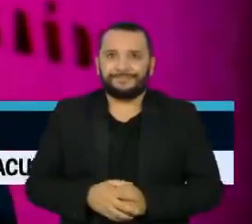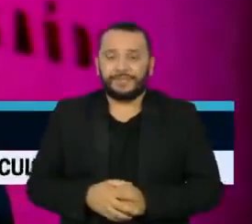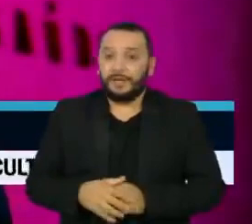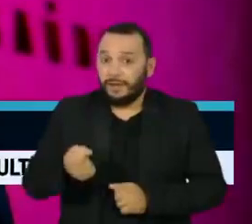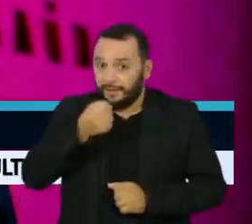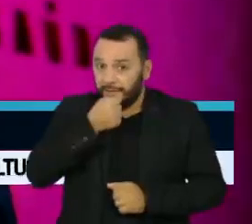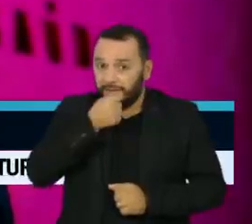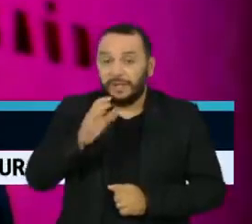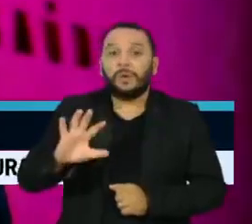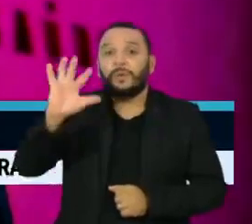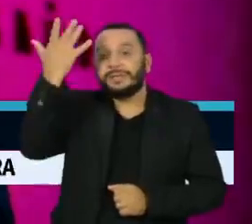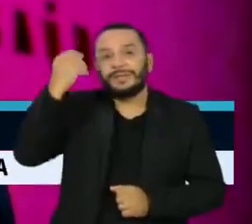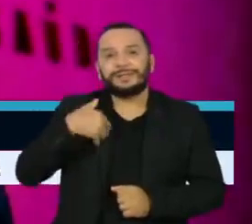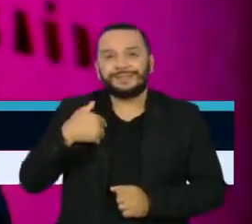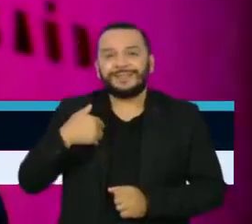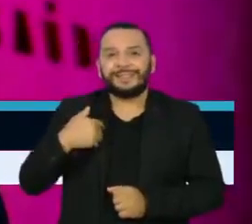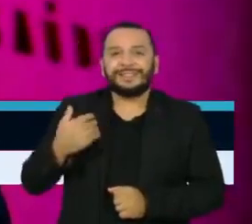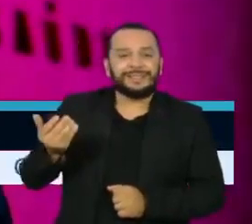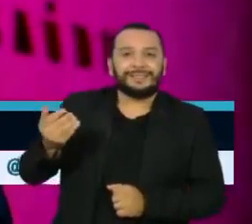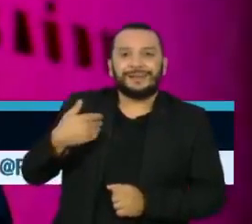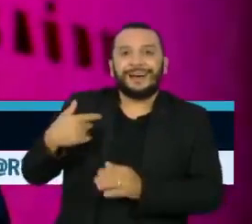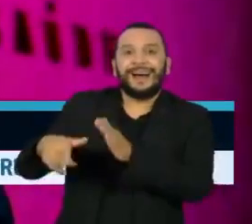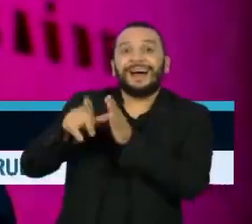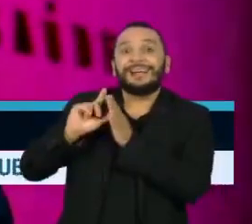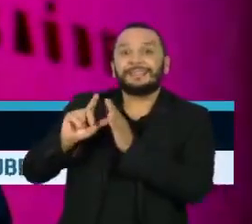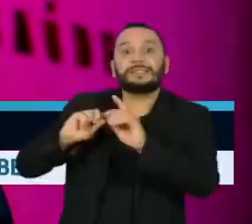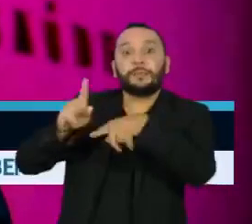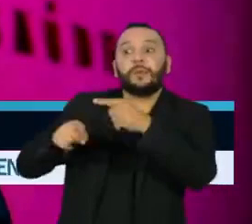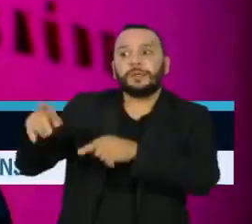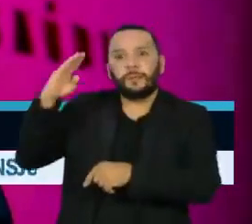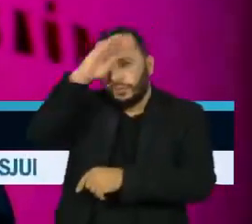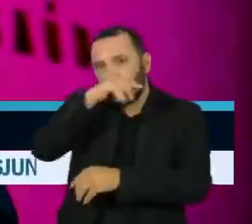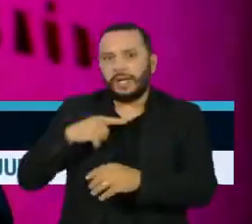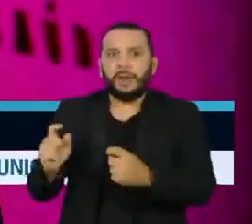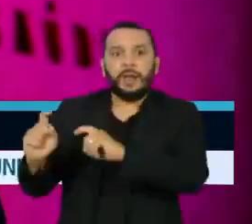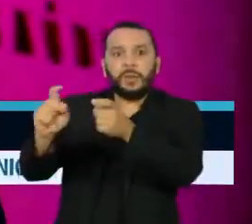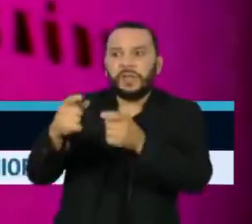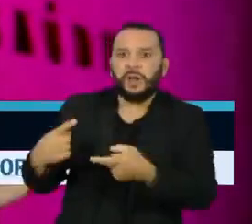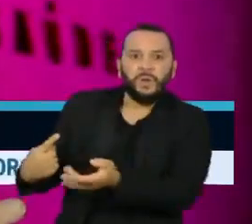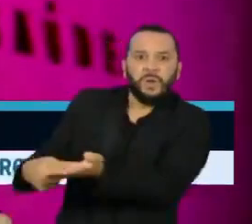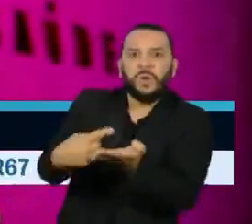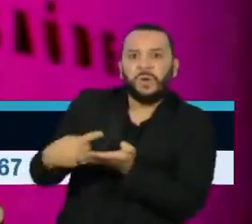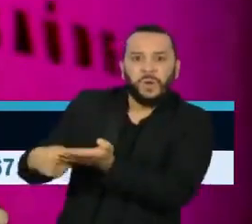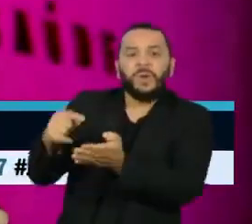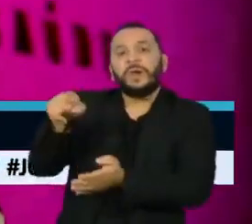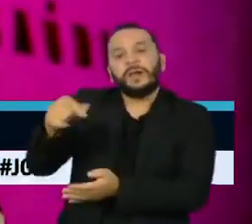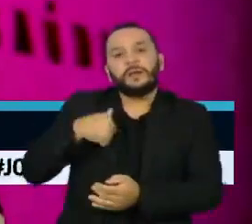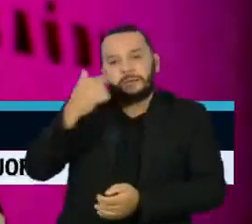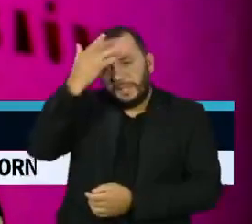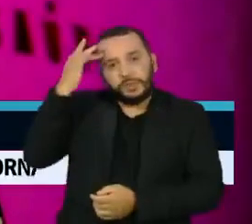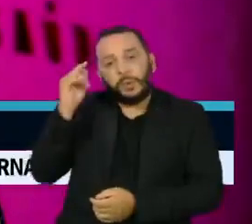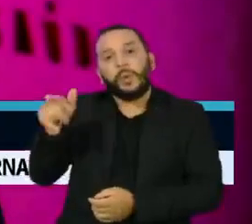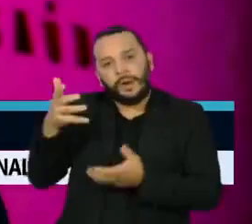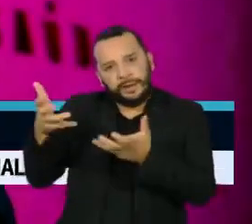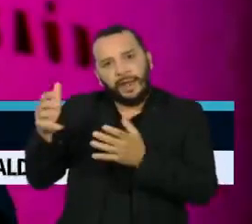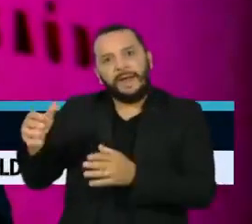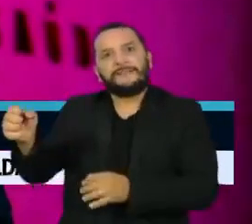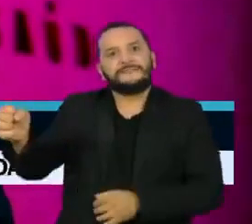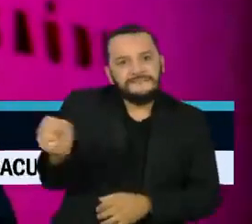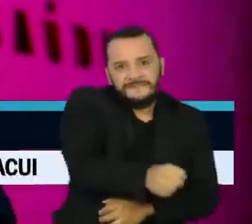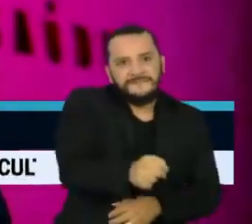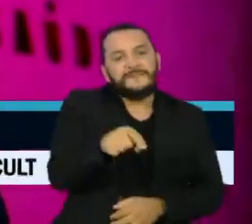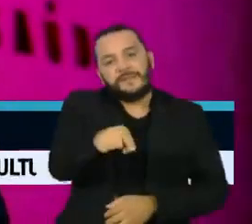entrevista coletiva aconteceu instantes depois de iniciada a reunião do presidente Jair Bolsonaro com o então candidato a assumir o Ministério da Saúde,